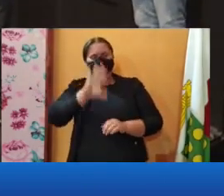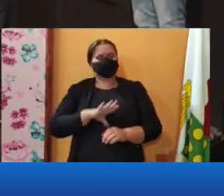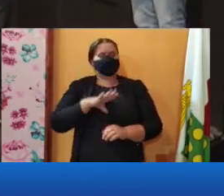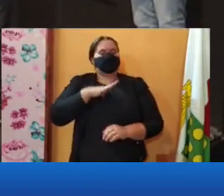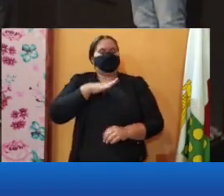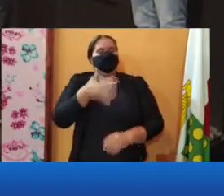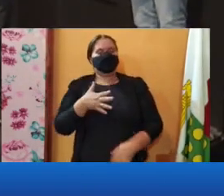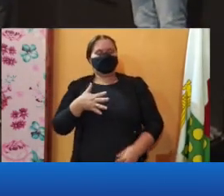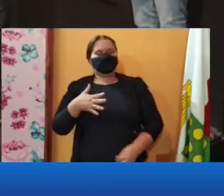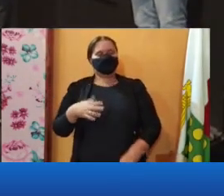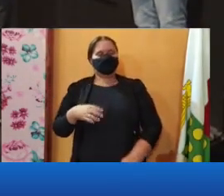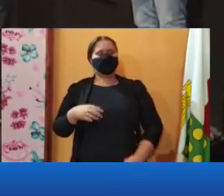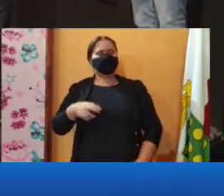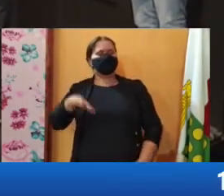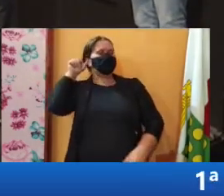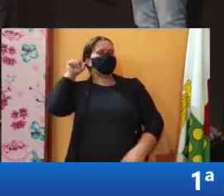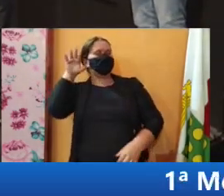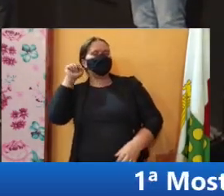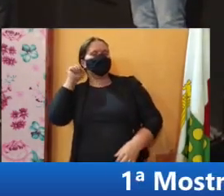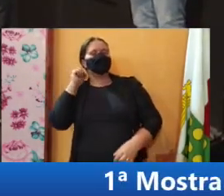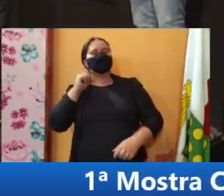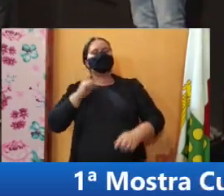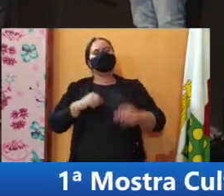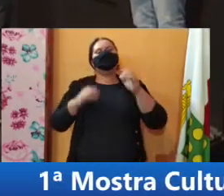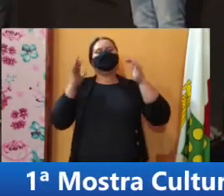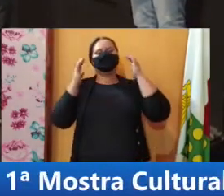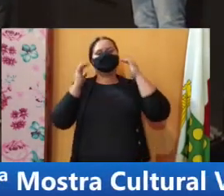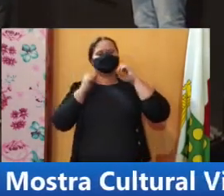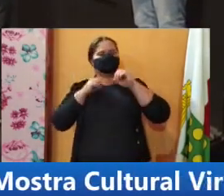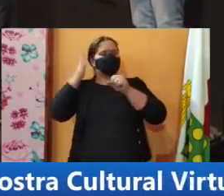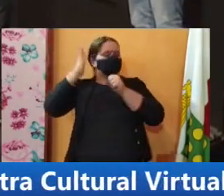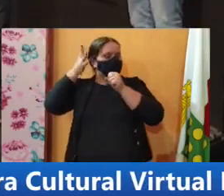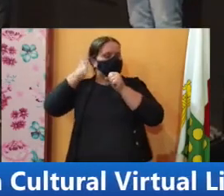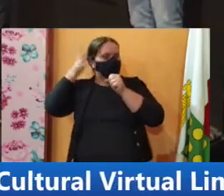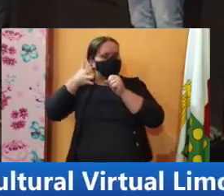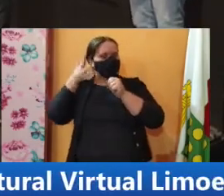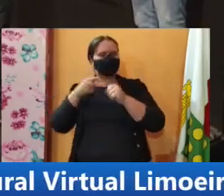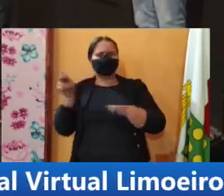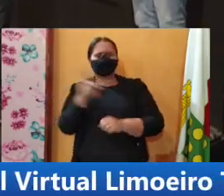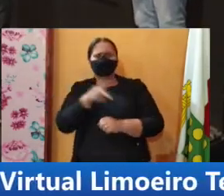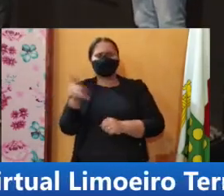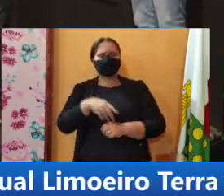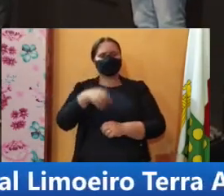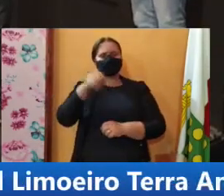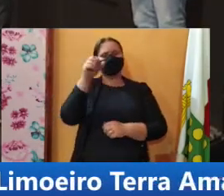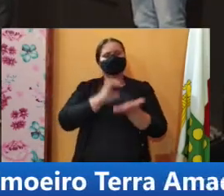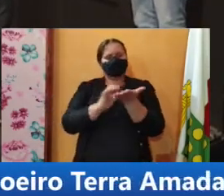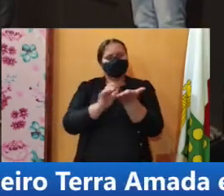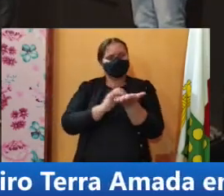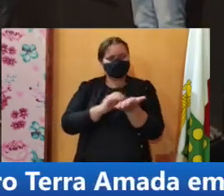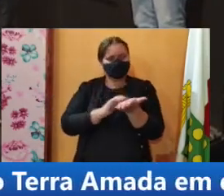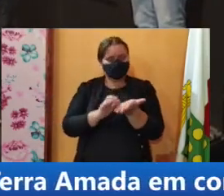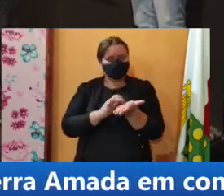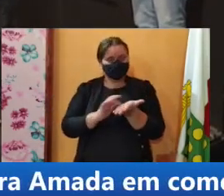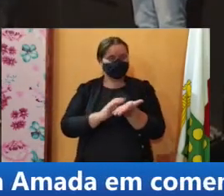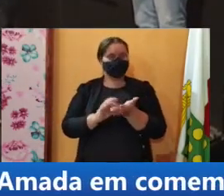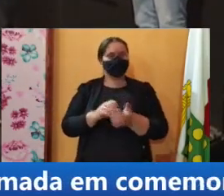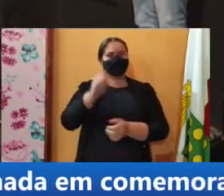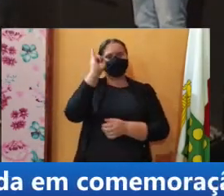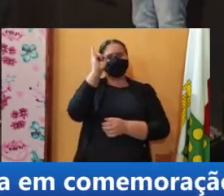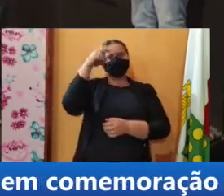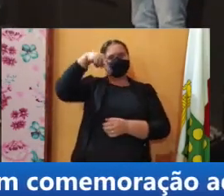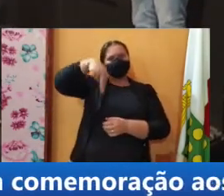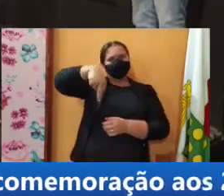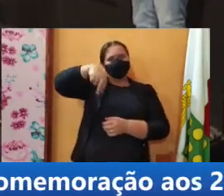do que ela ouviu Gonçalves no seu programa, na fala de Inês Duarte, que também é secretária, mulher de